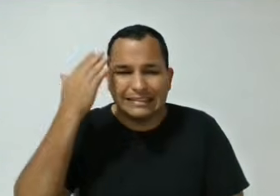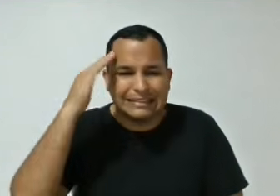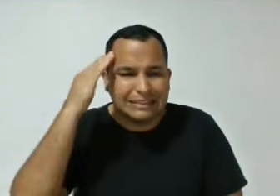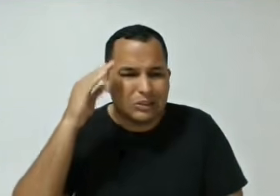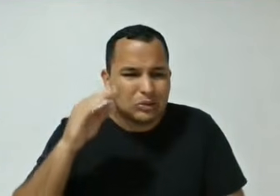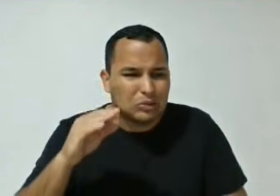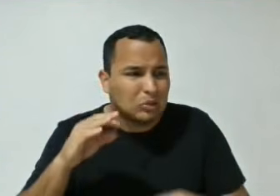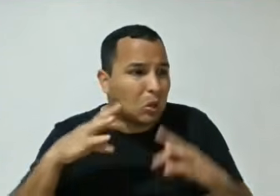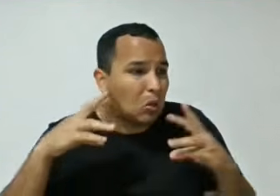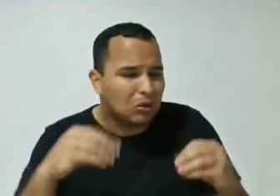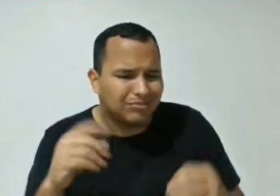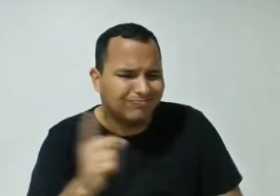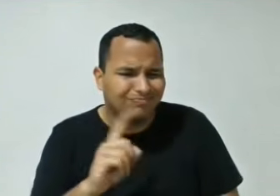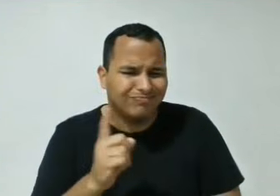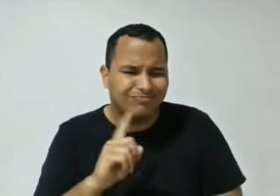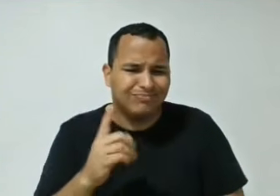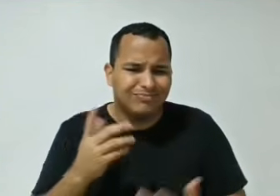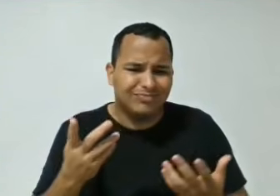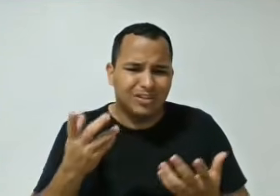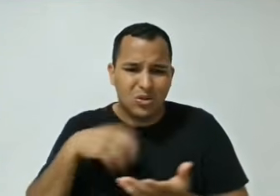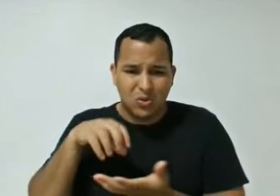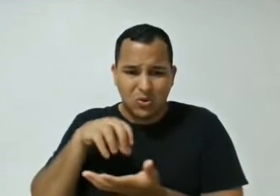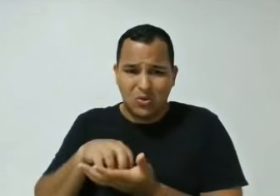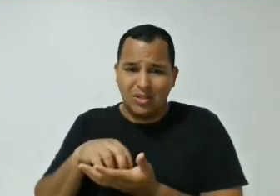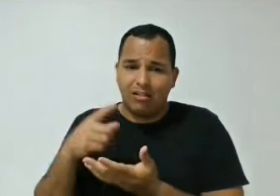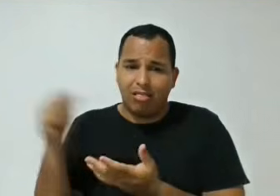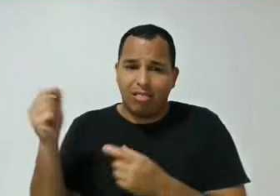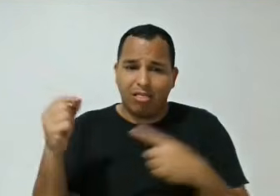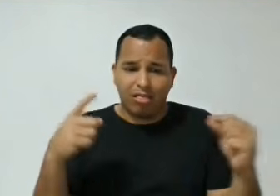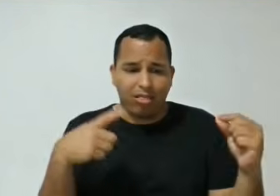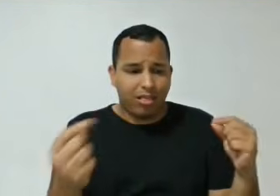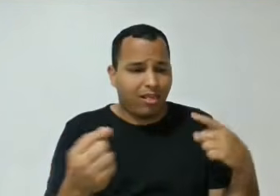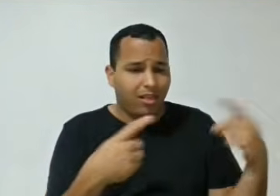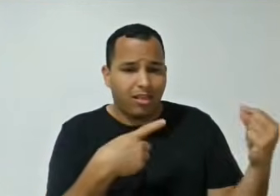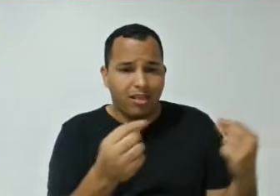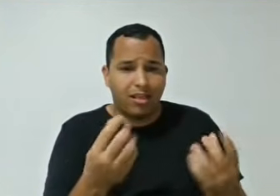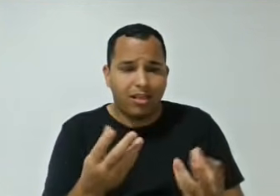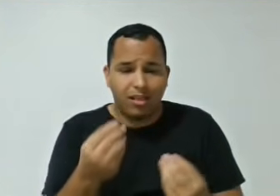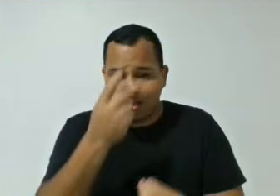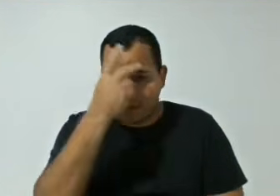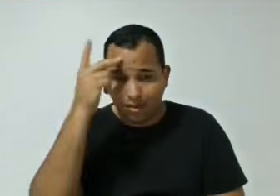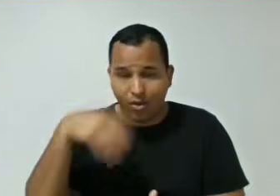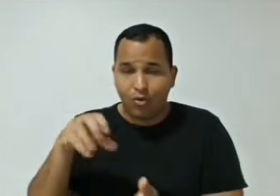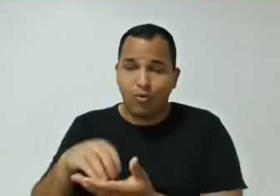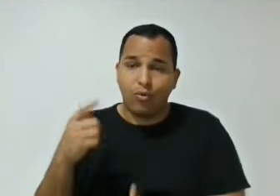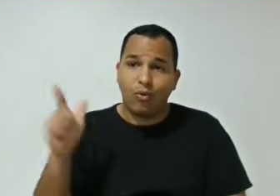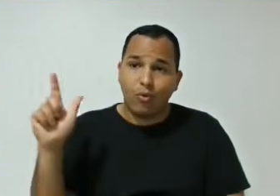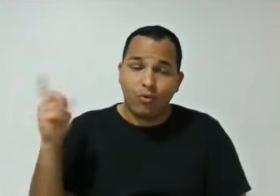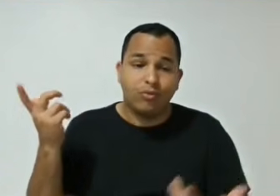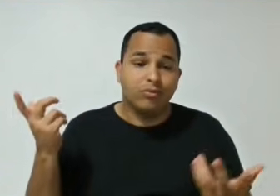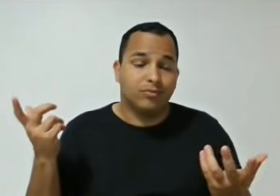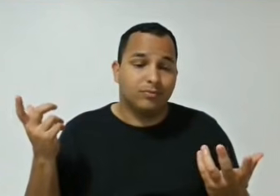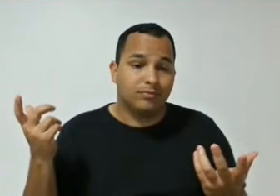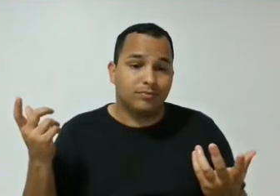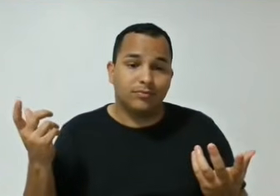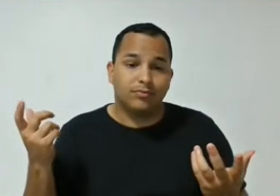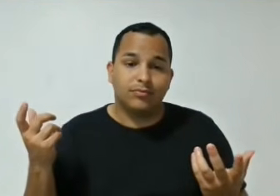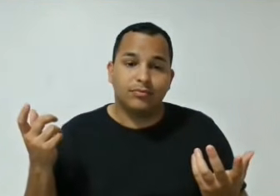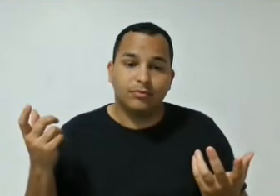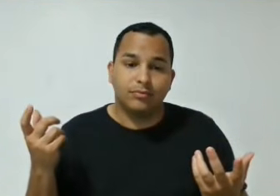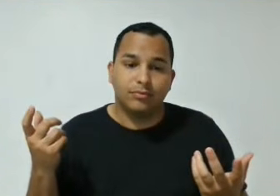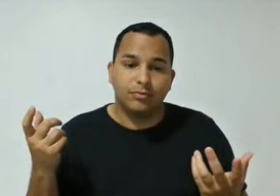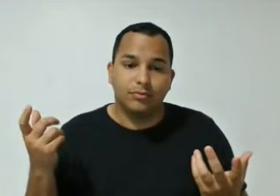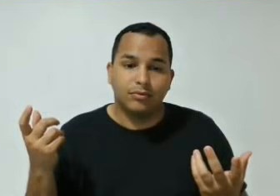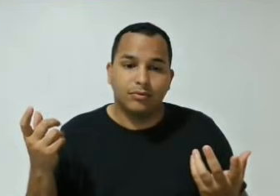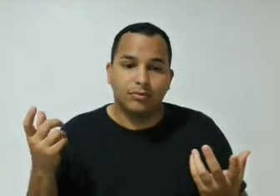bem. Né? E desde o concurso saíram muita gente, muitos concursados, passaram em outros concursos, aí havia uma perspectiva não muito positiva na